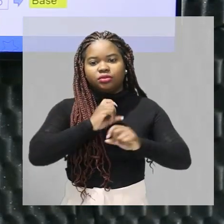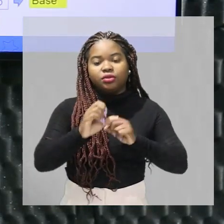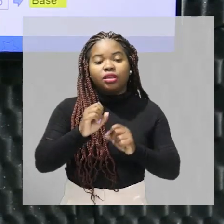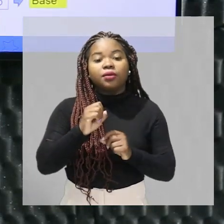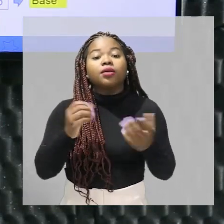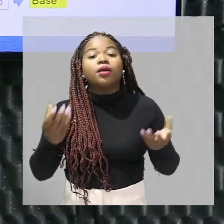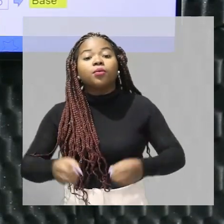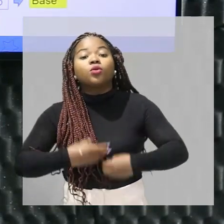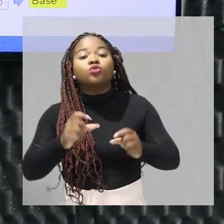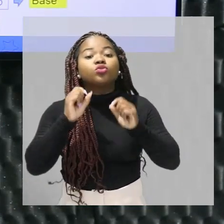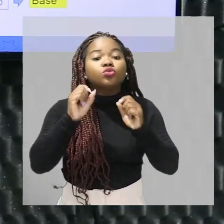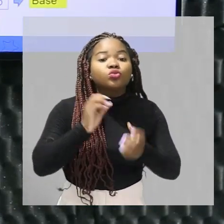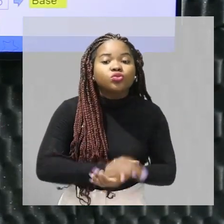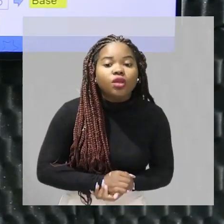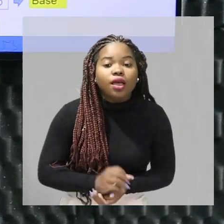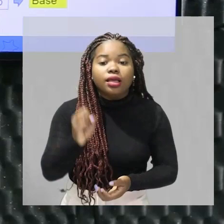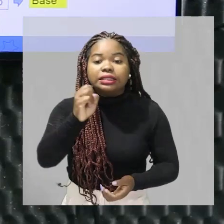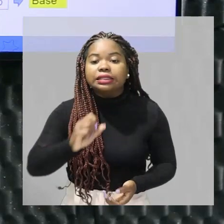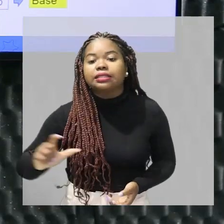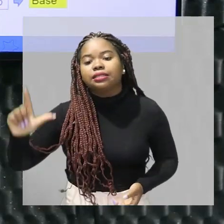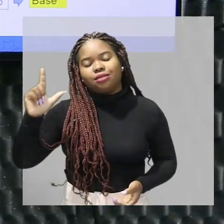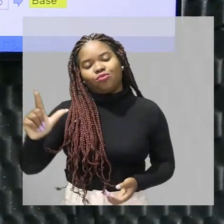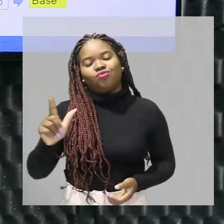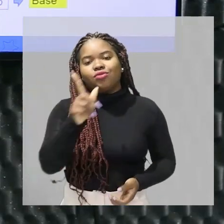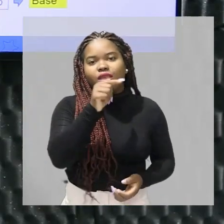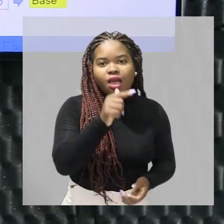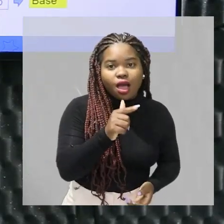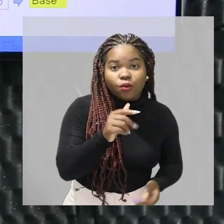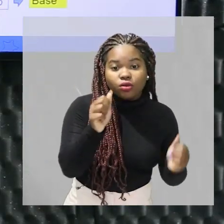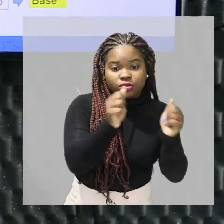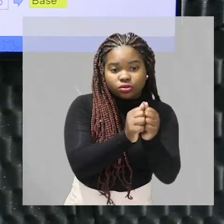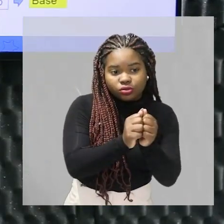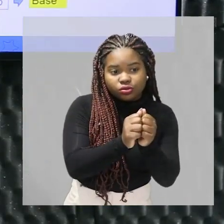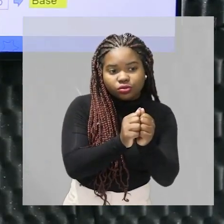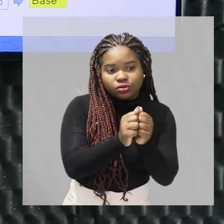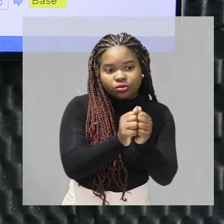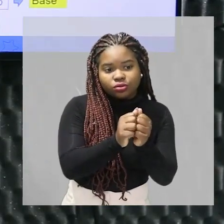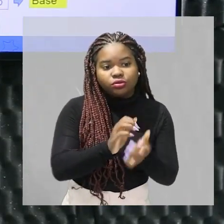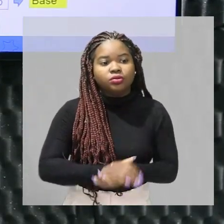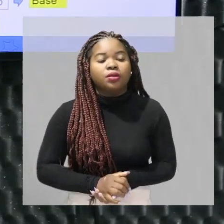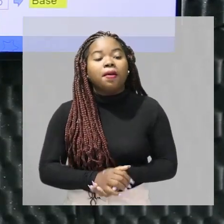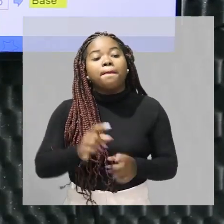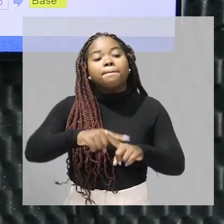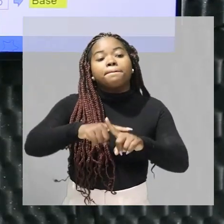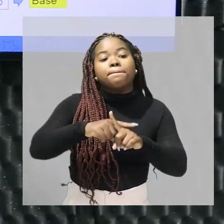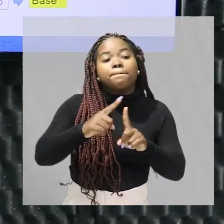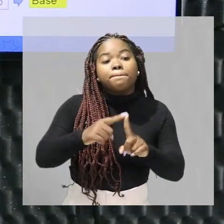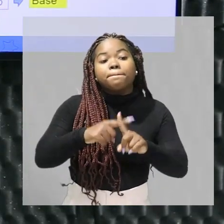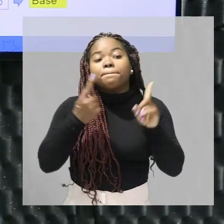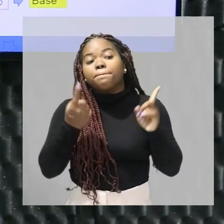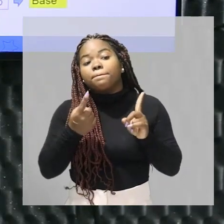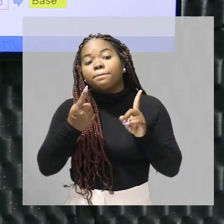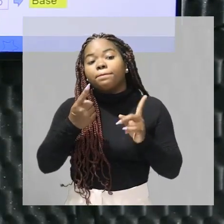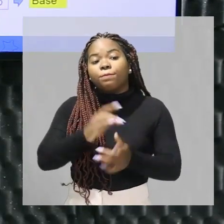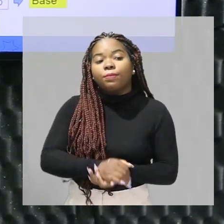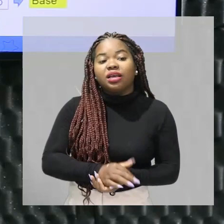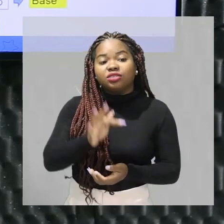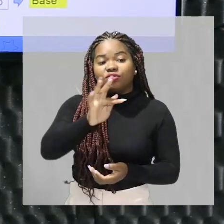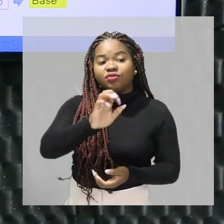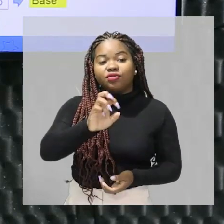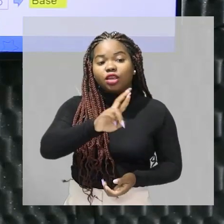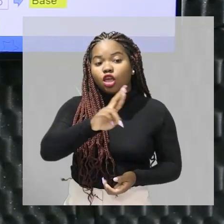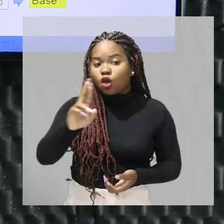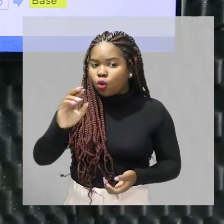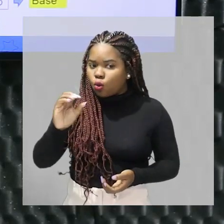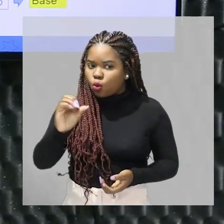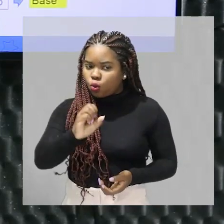produzindo o quê? Sal e água. O sulfato ferroso não é água, né, porque não é o mesmo nome.